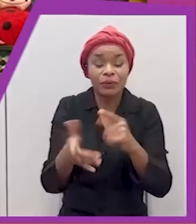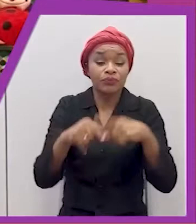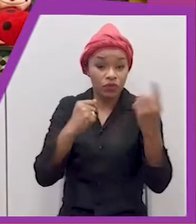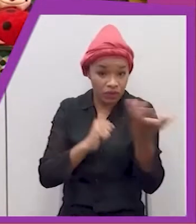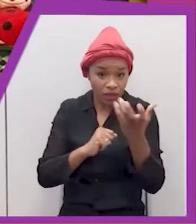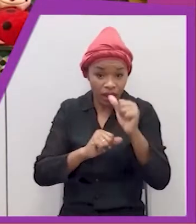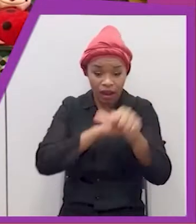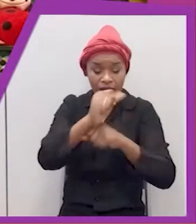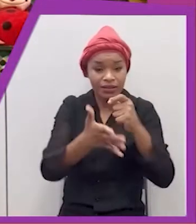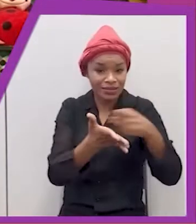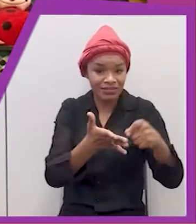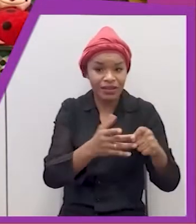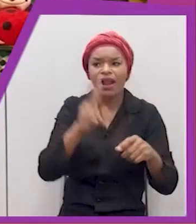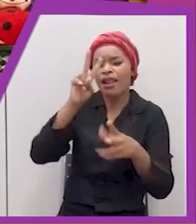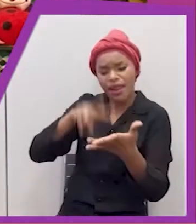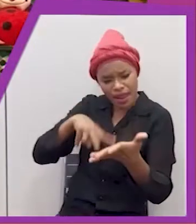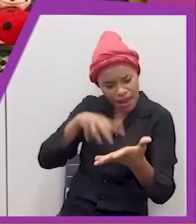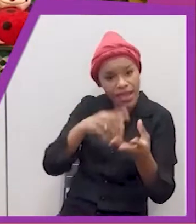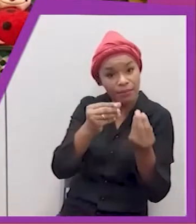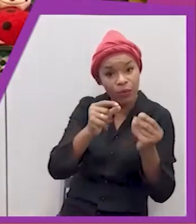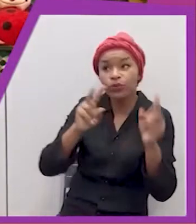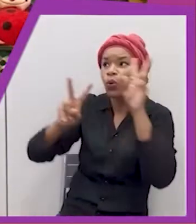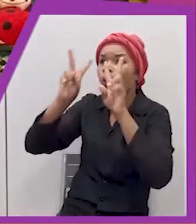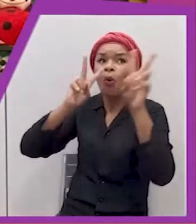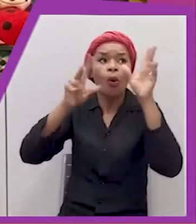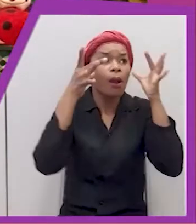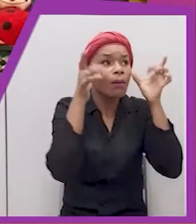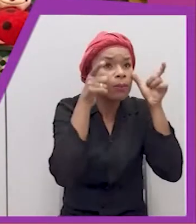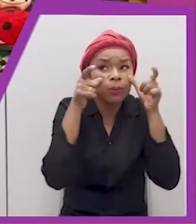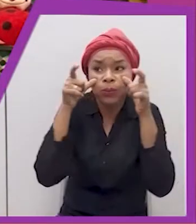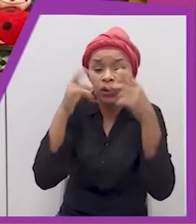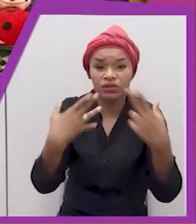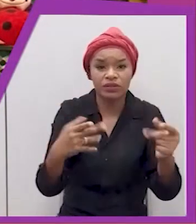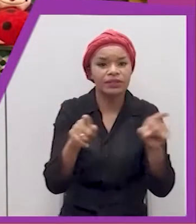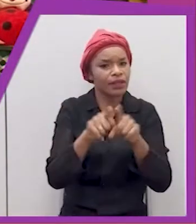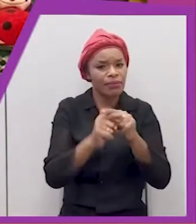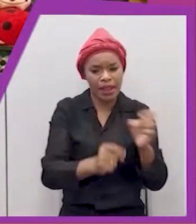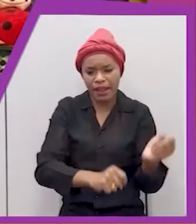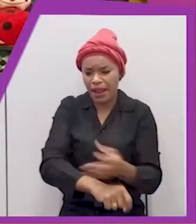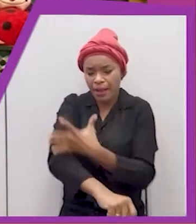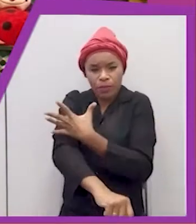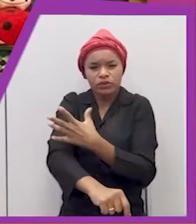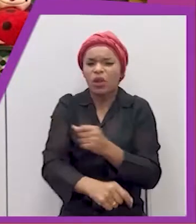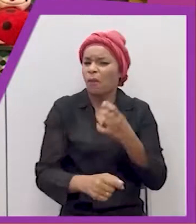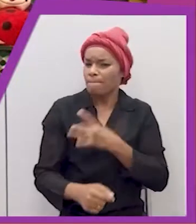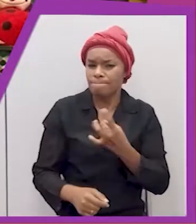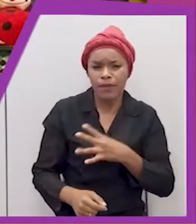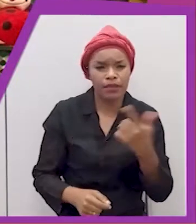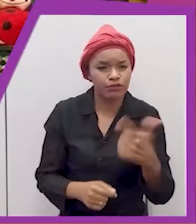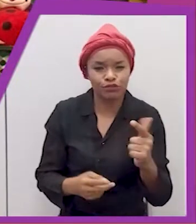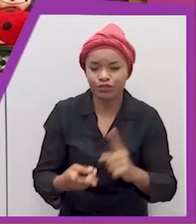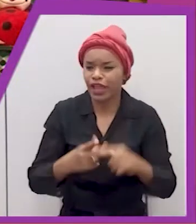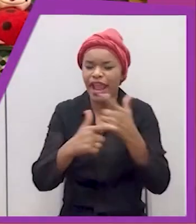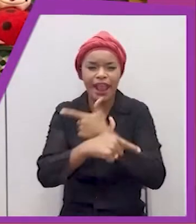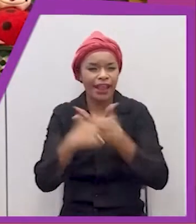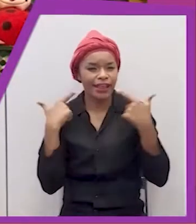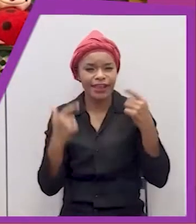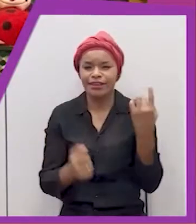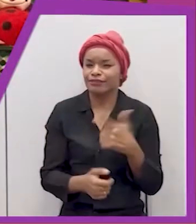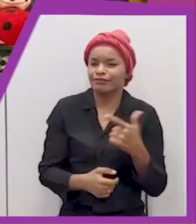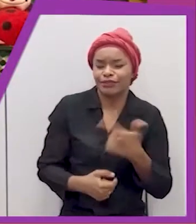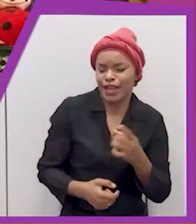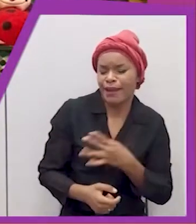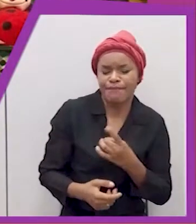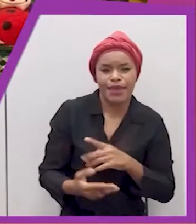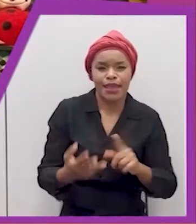quando você vir a terceira página já tem uma outra coisa mais interessante quando você vira quarta página você já tá dentro do